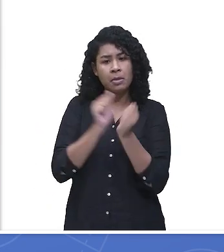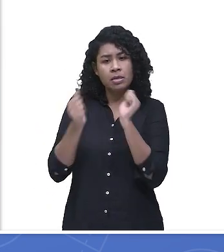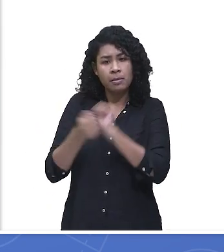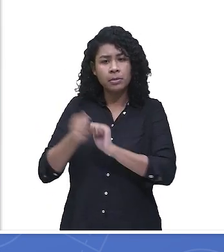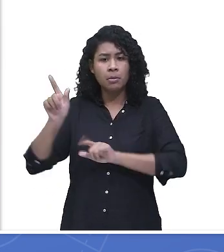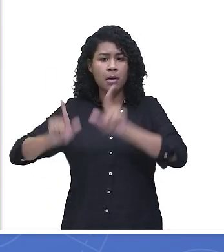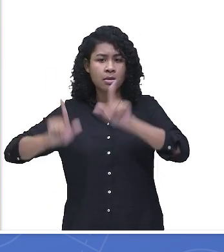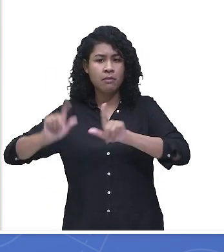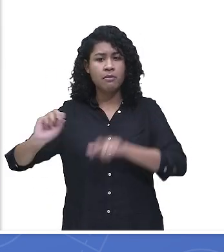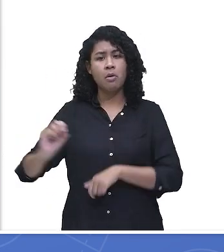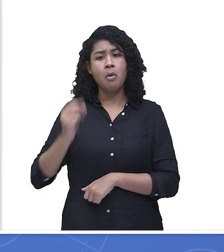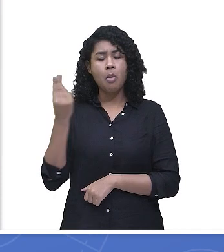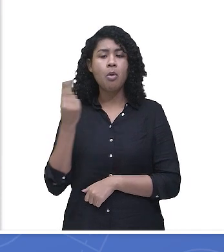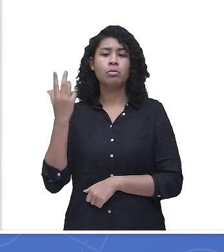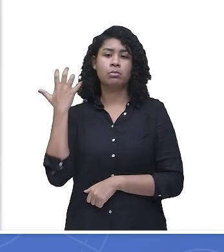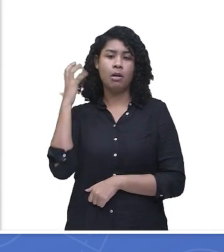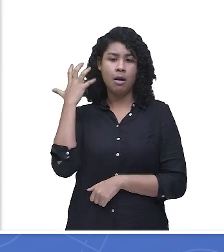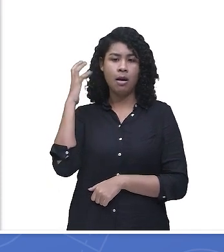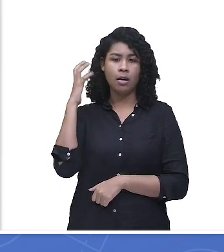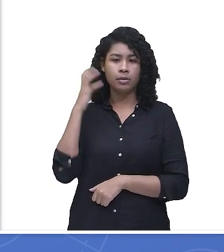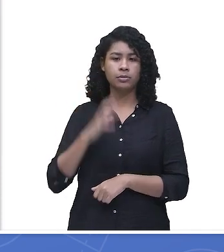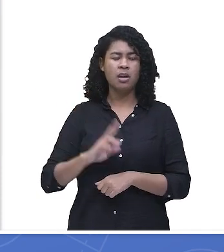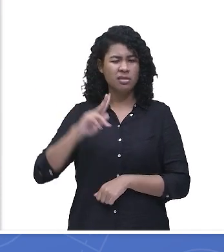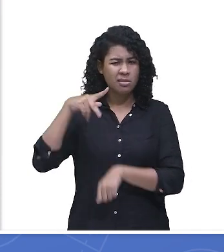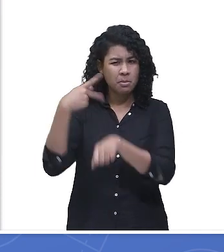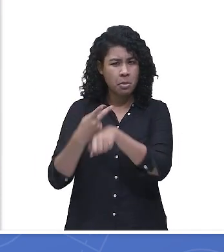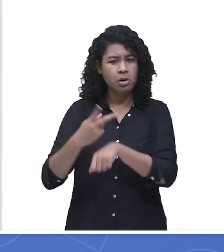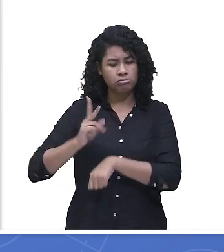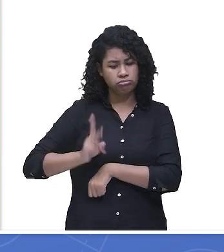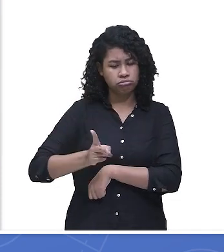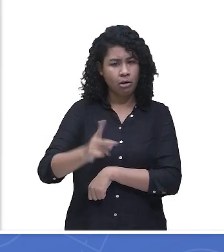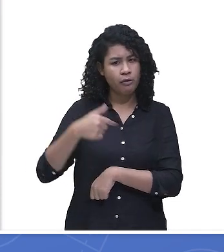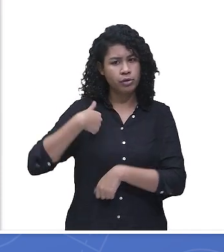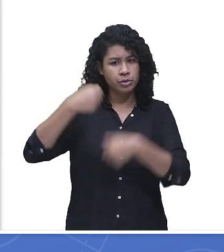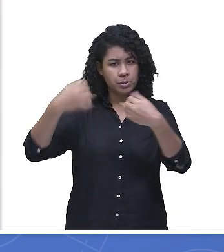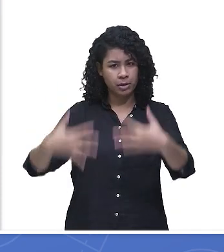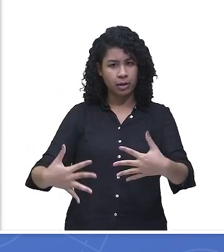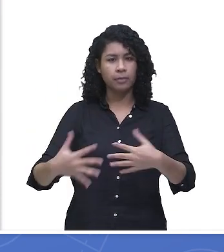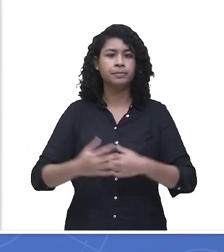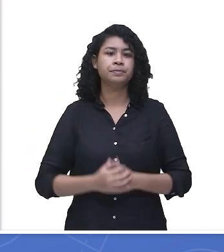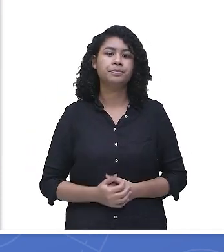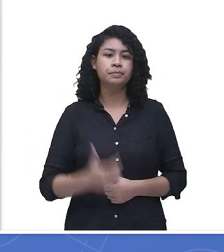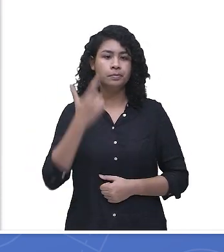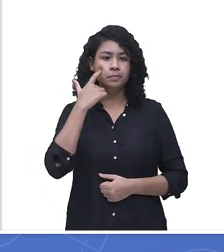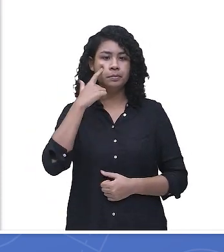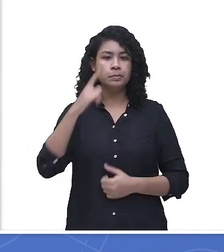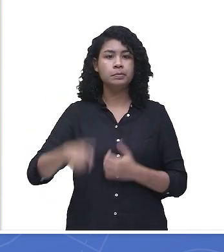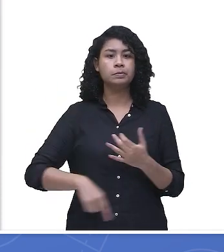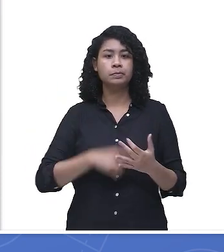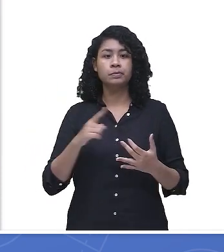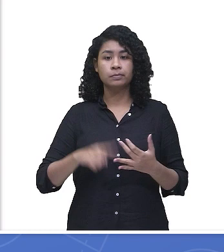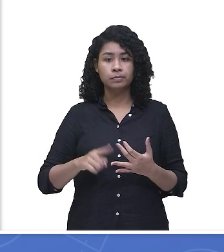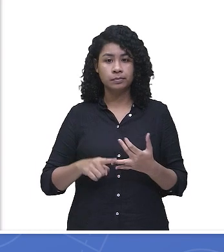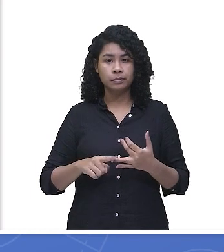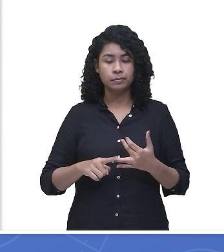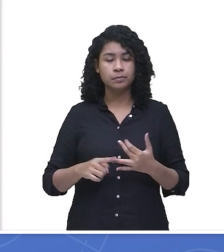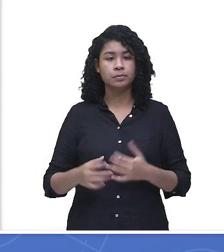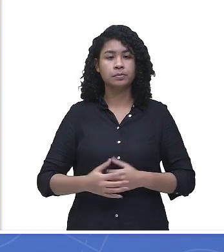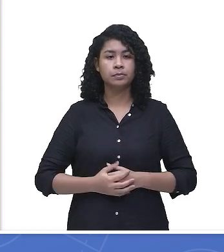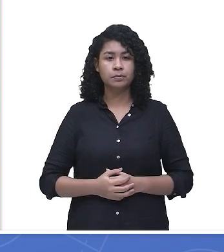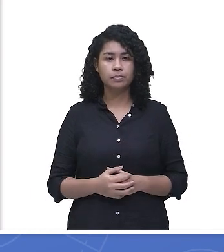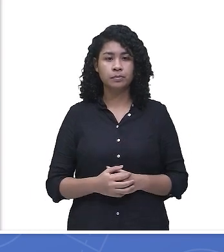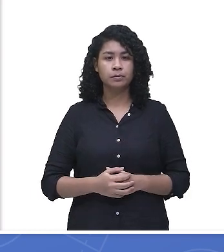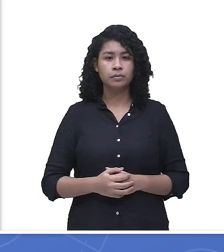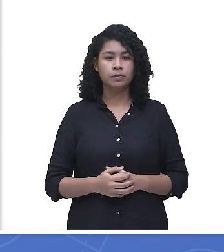frente. Olha só, a linguagem depende das circunstâncias históricas da narrativa. Ou seja, se um fato